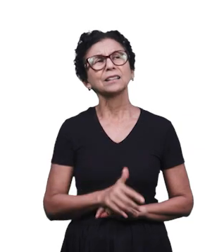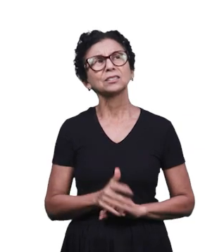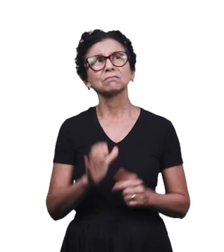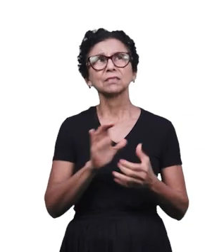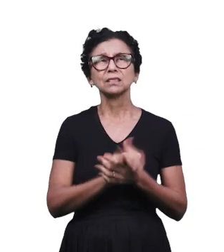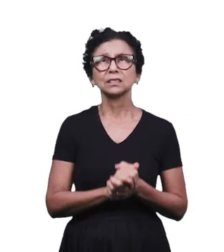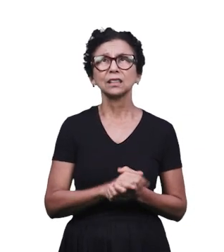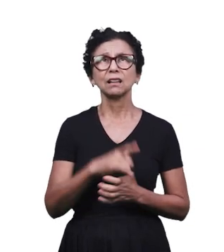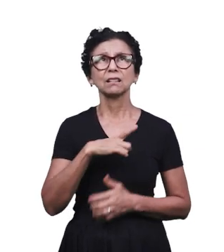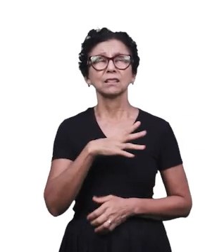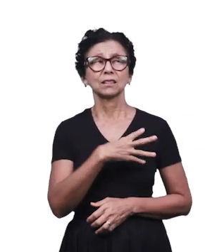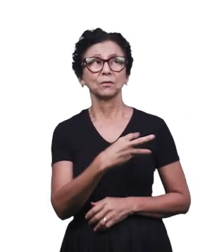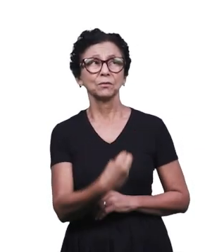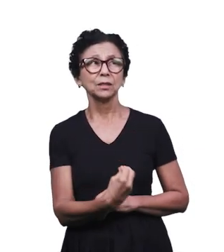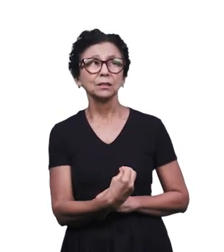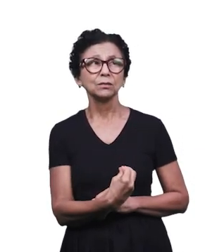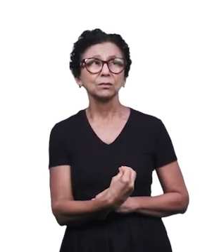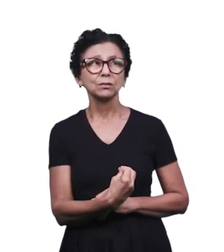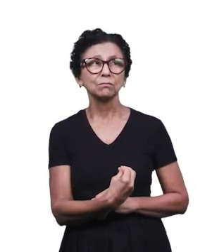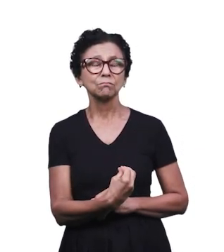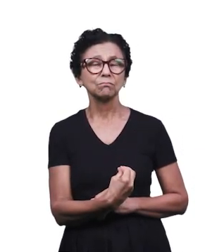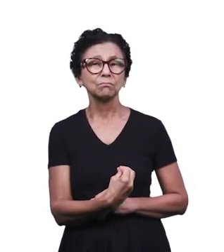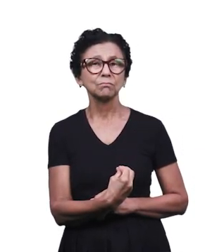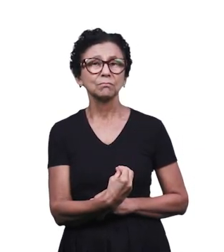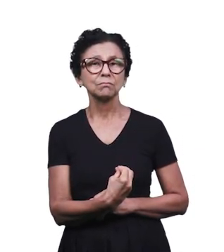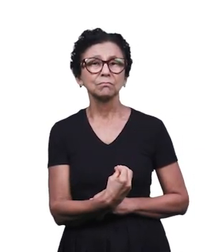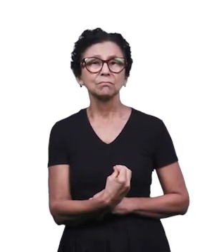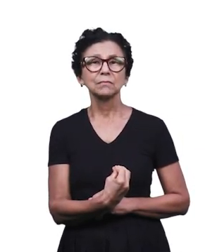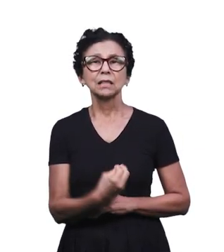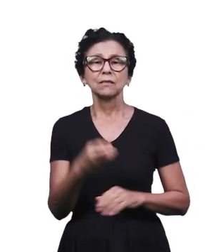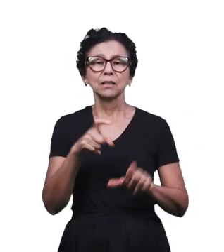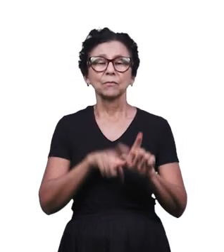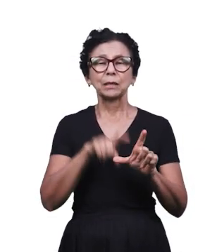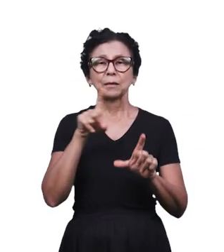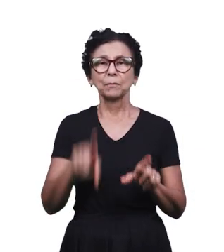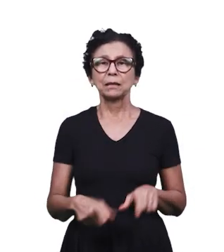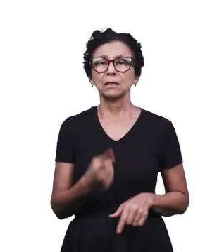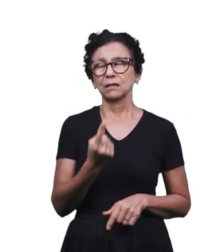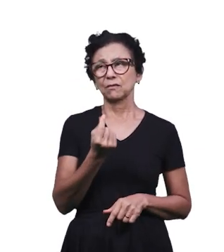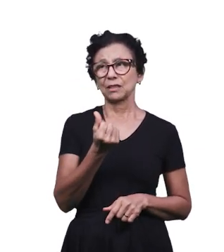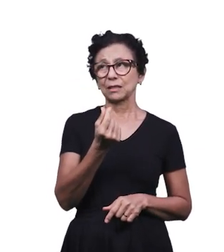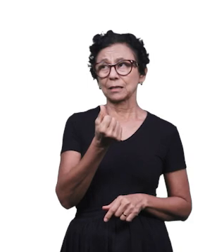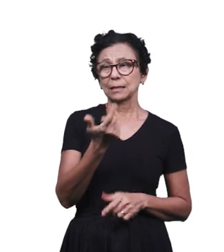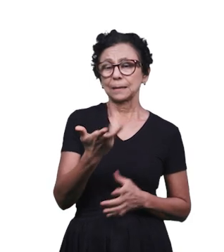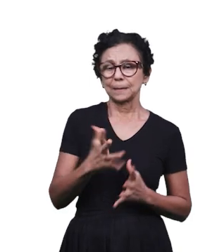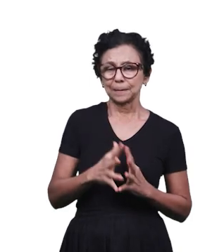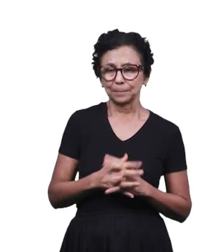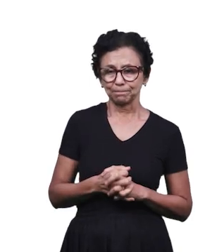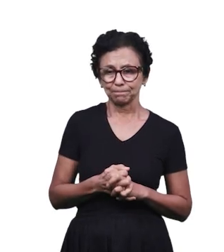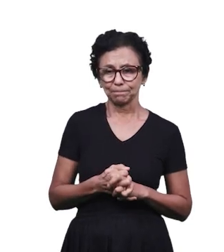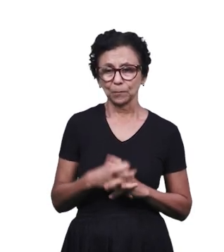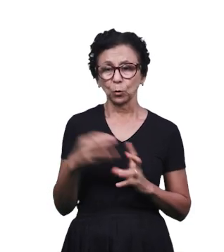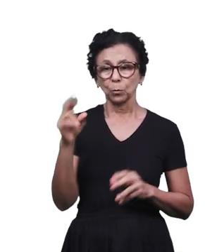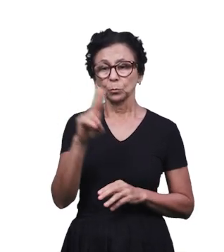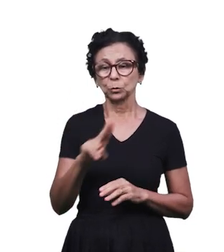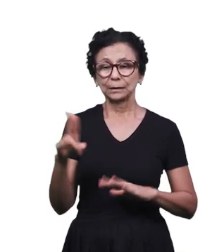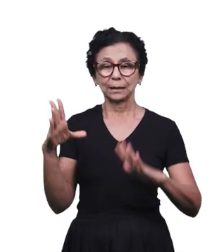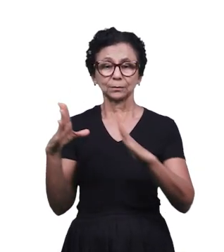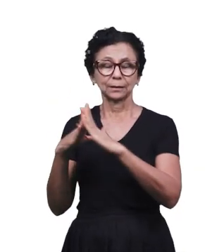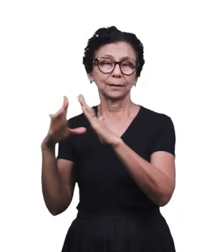filhos? Como vai ser a vida dele? Como vai ser a sua instrumentalidade?